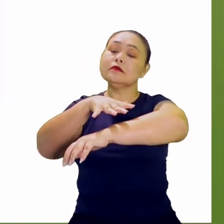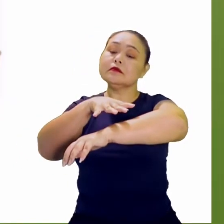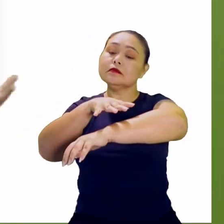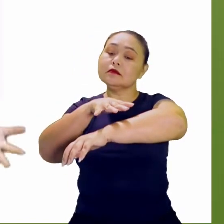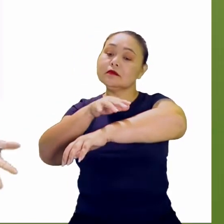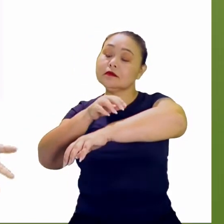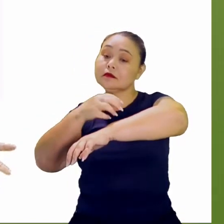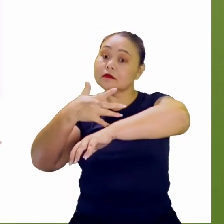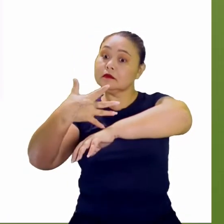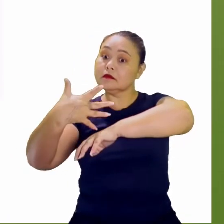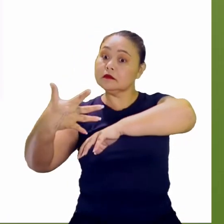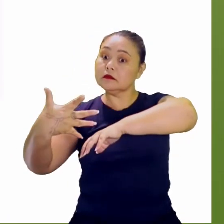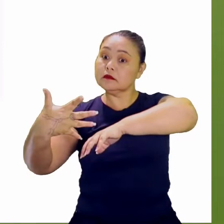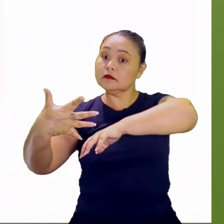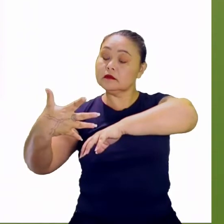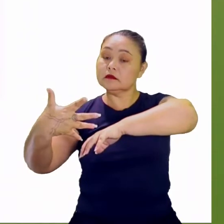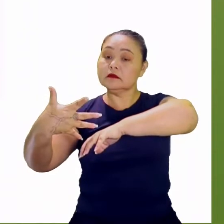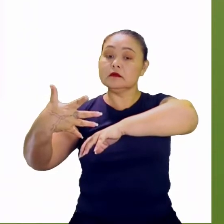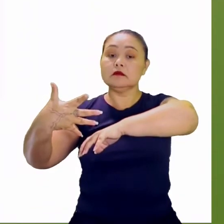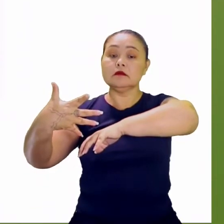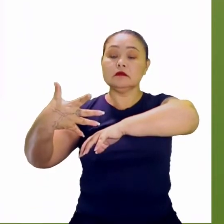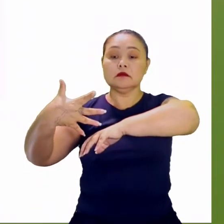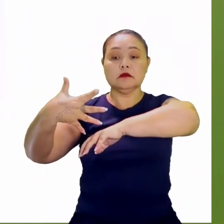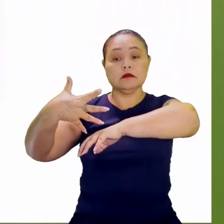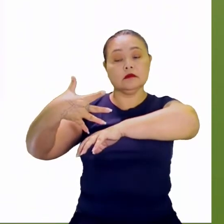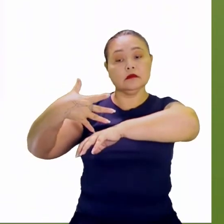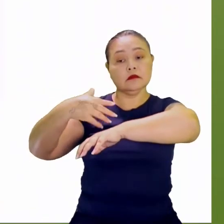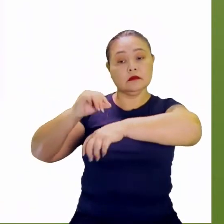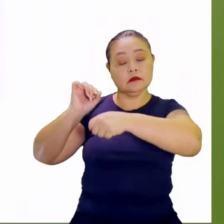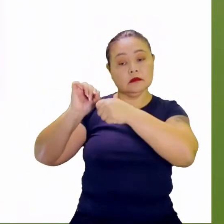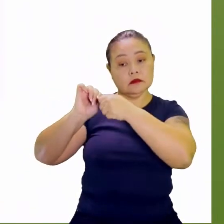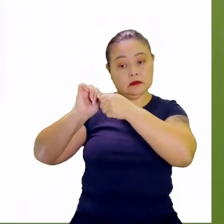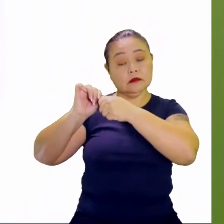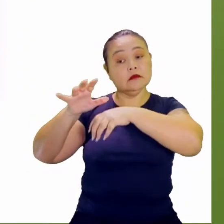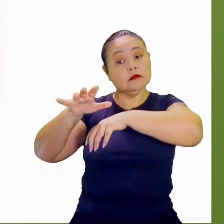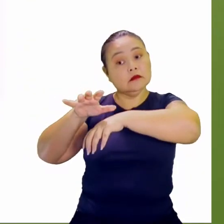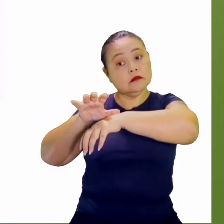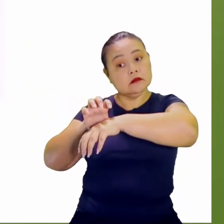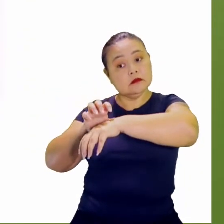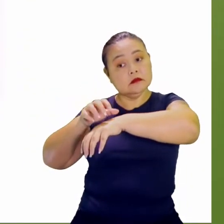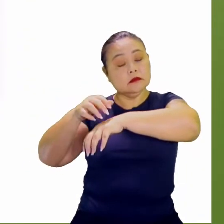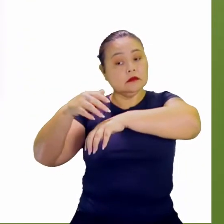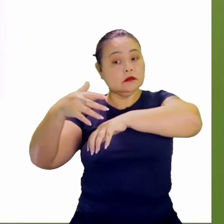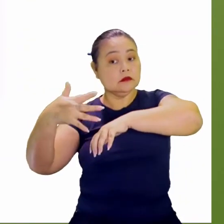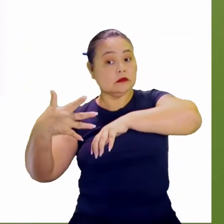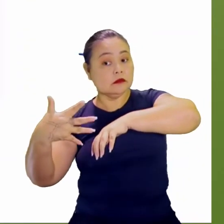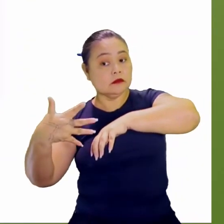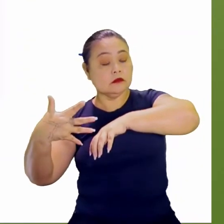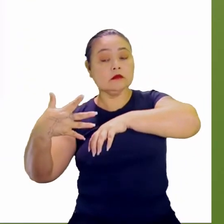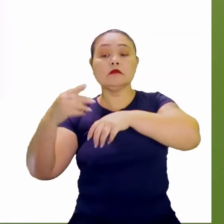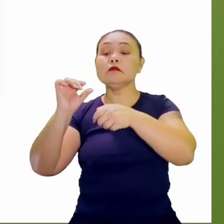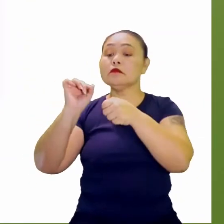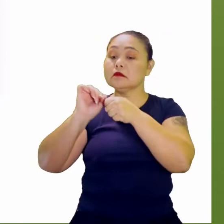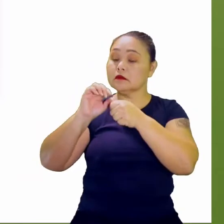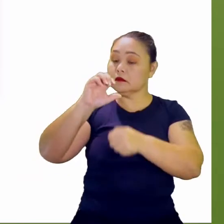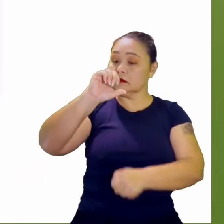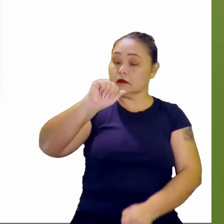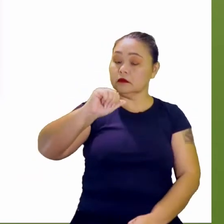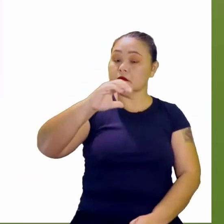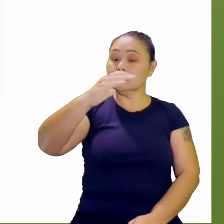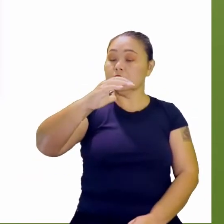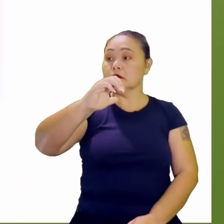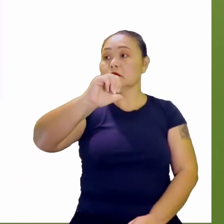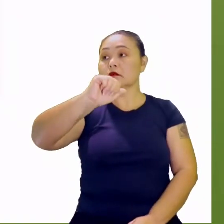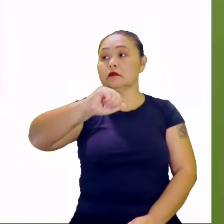de extensão, um movimento de produzir tensão. Então, quando a gente fala da ação muscular, a gente associa